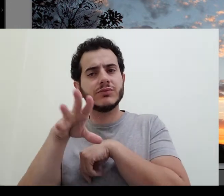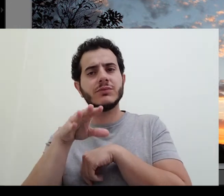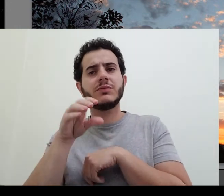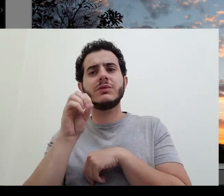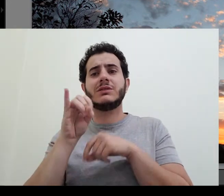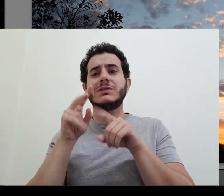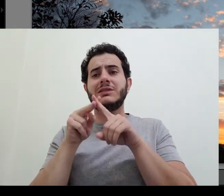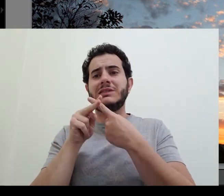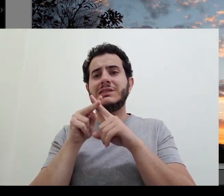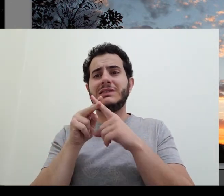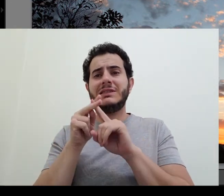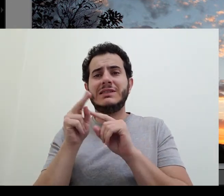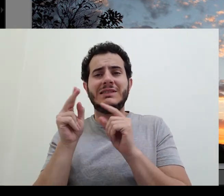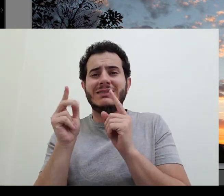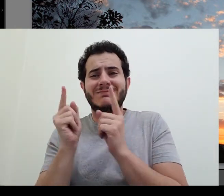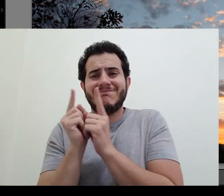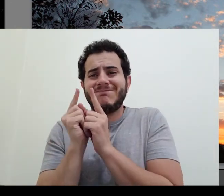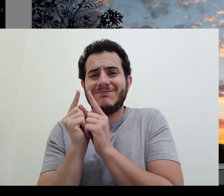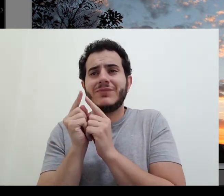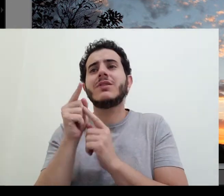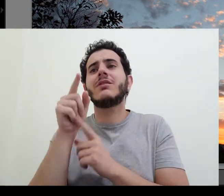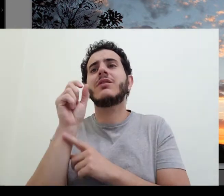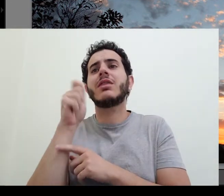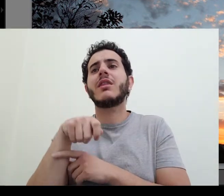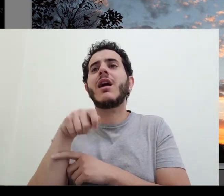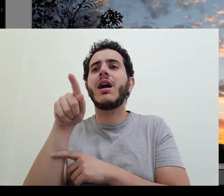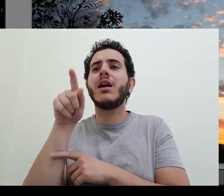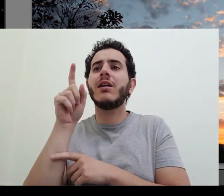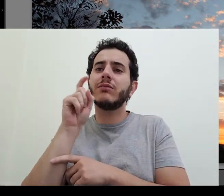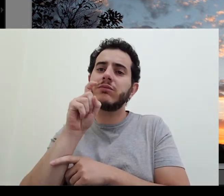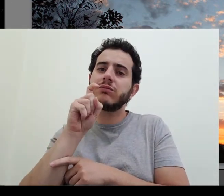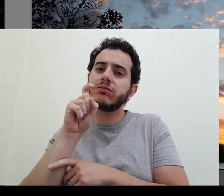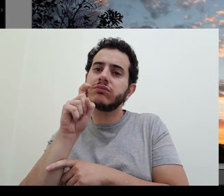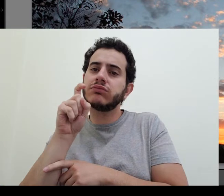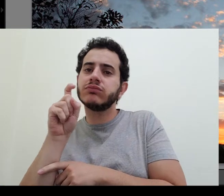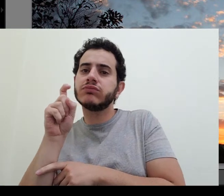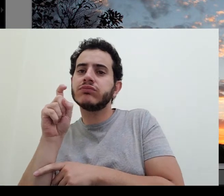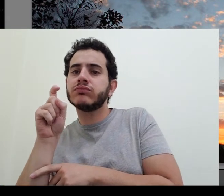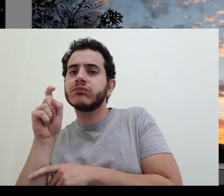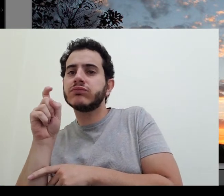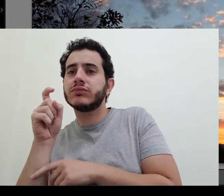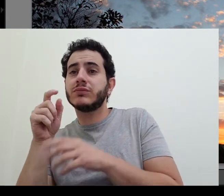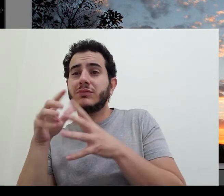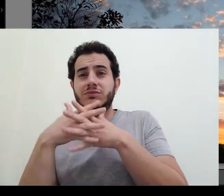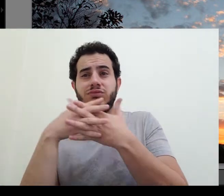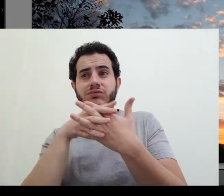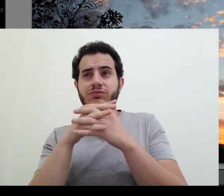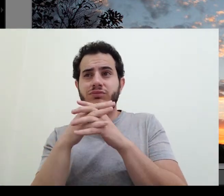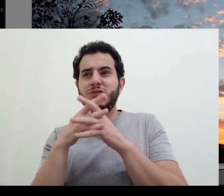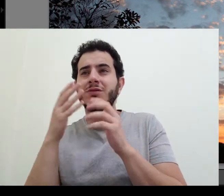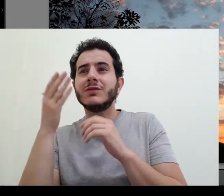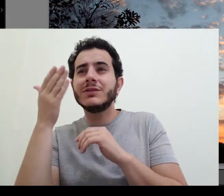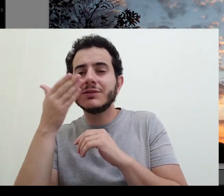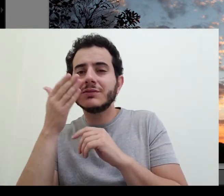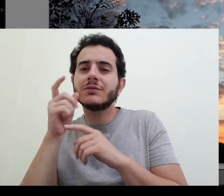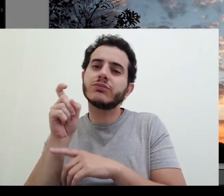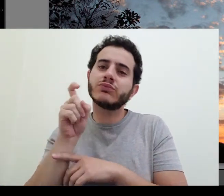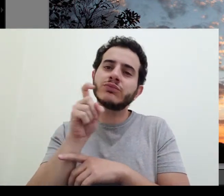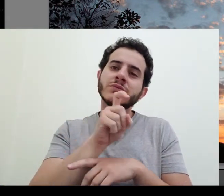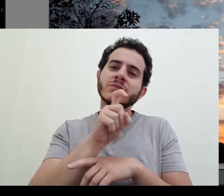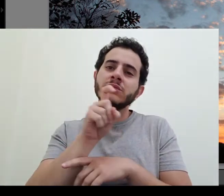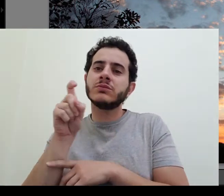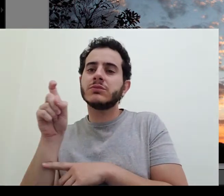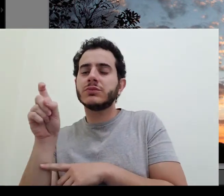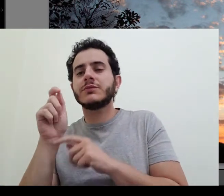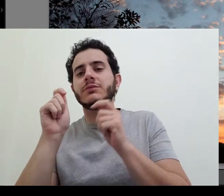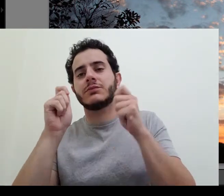estiver muito pequenininho, às vezes acontece, você traz o mouse aqui para divisão, ó, clica e arrasta. Se ele estiver muito pequenininho, o que acontece? Seu